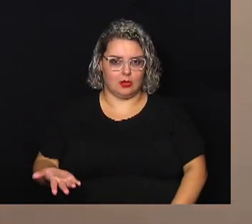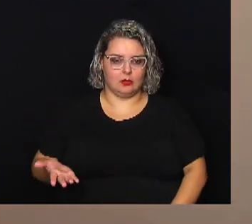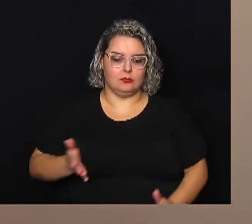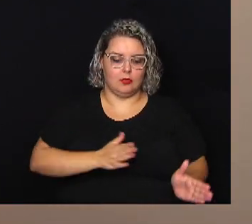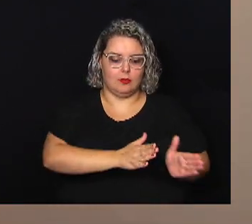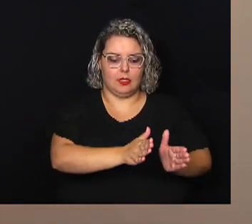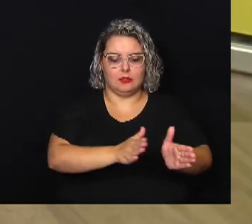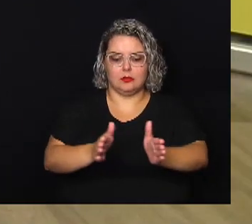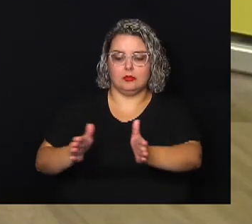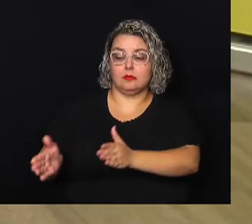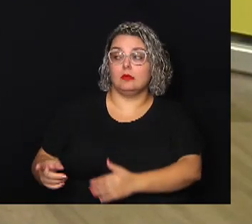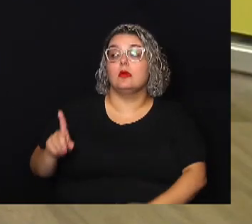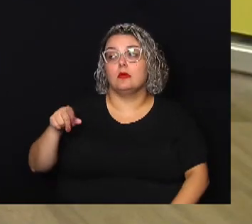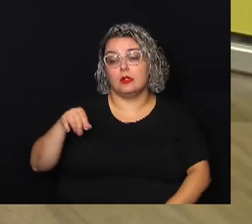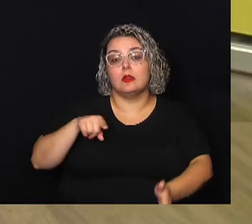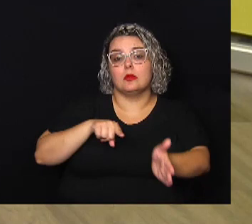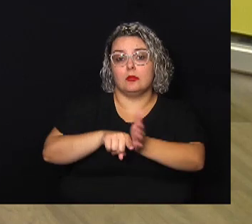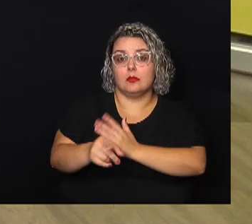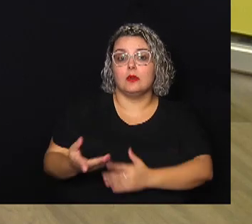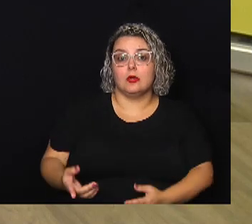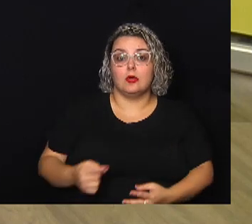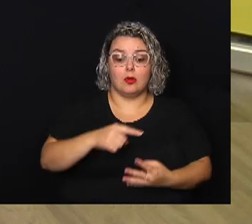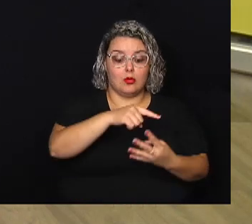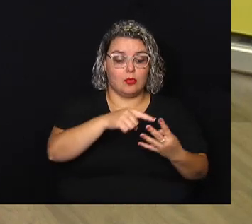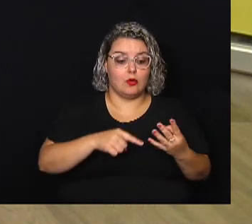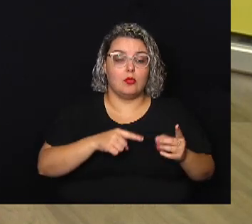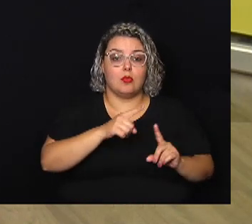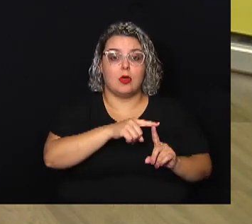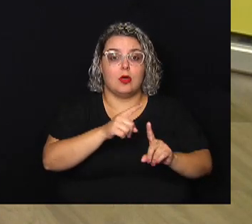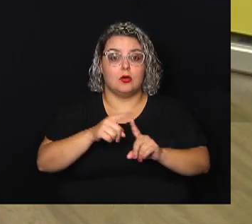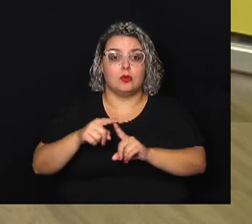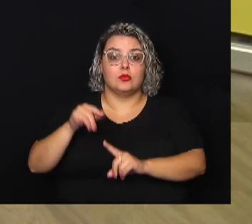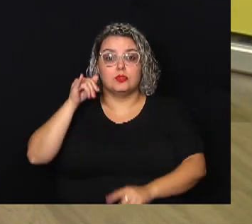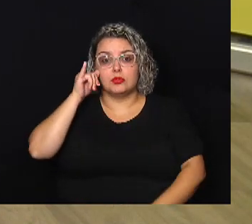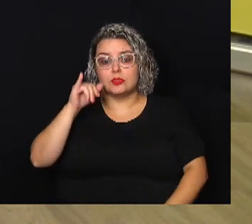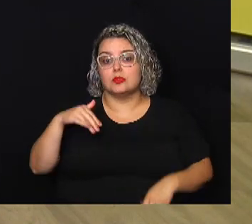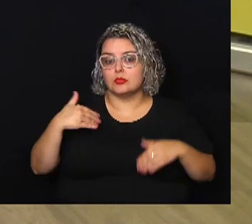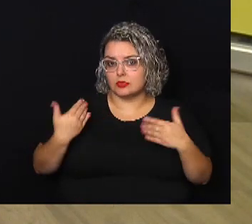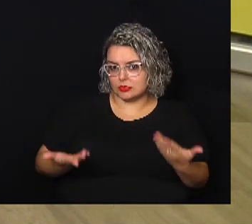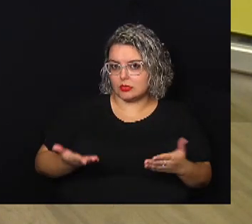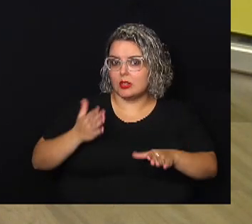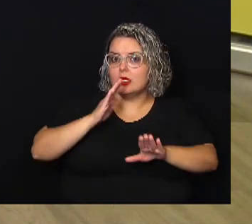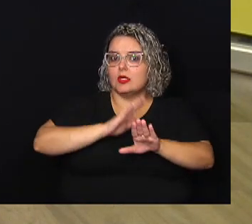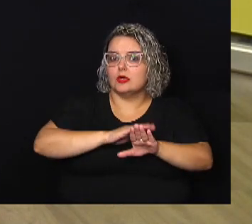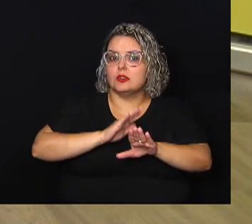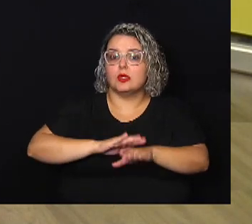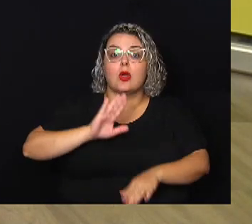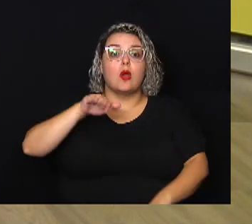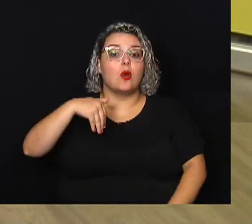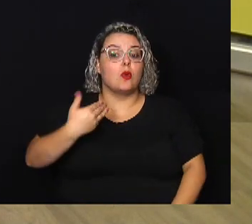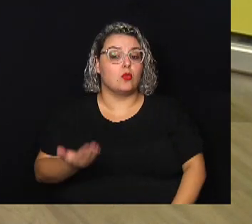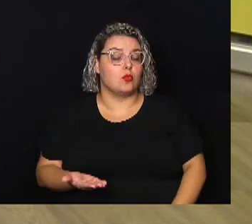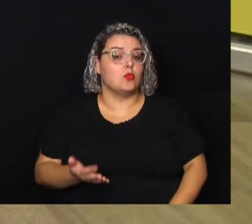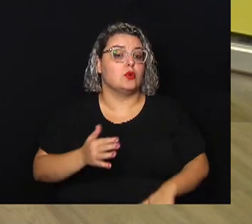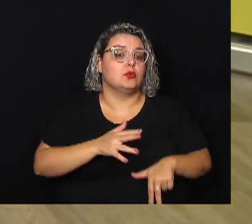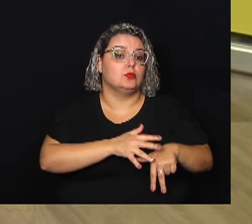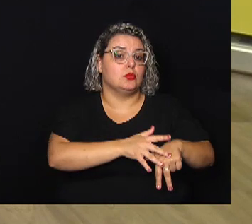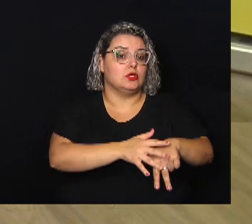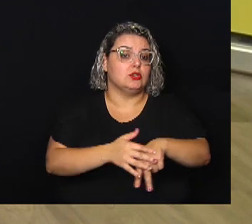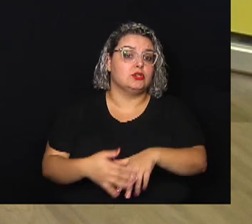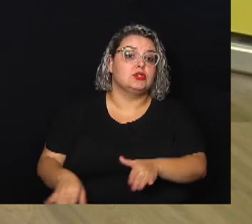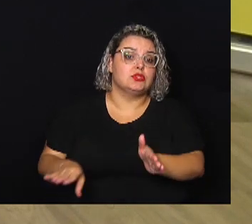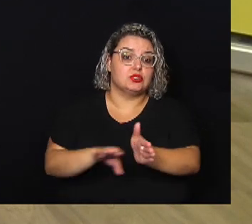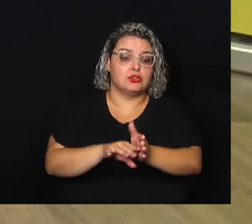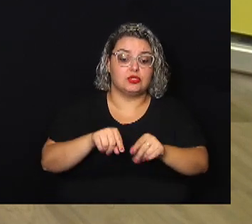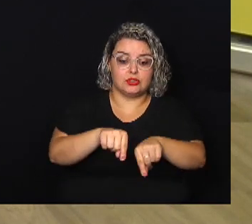até perguntar para o senhor deu aí 4 tipos de prevenção. Na prática, quando o paciente já chega no consultório,